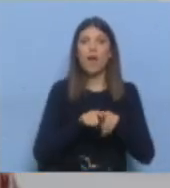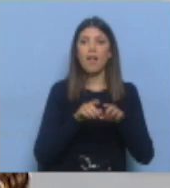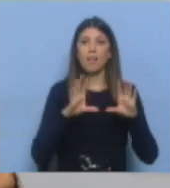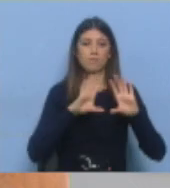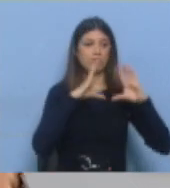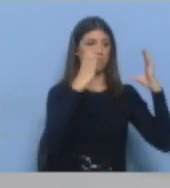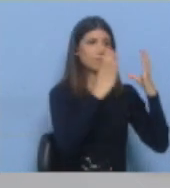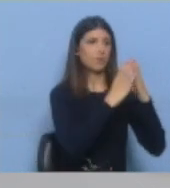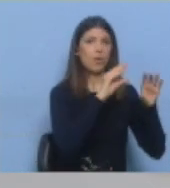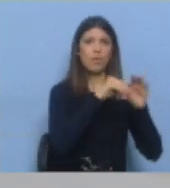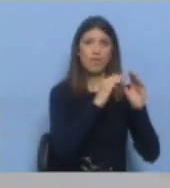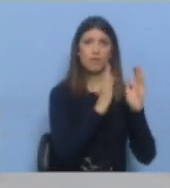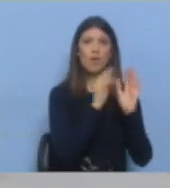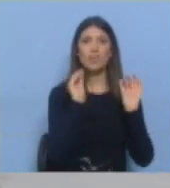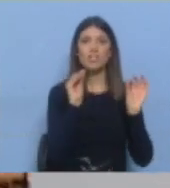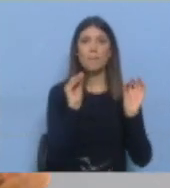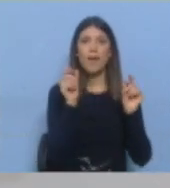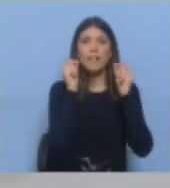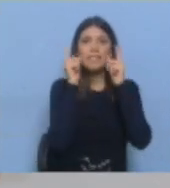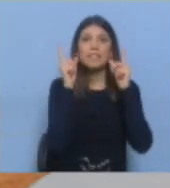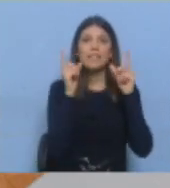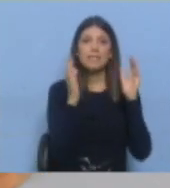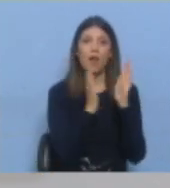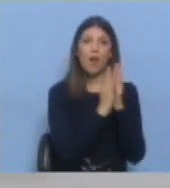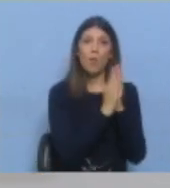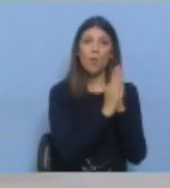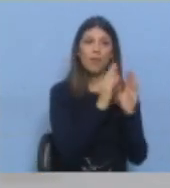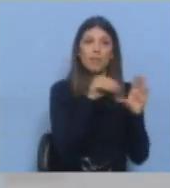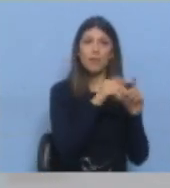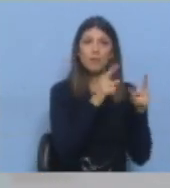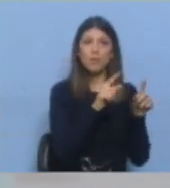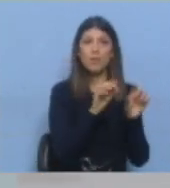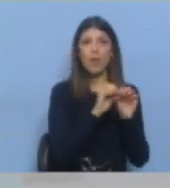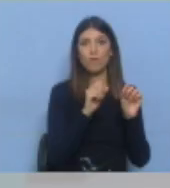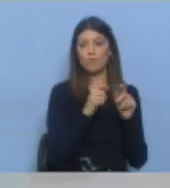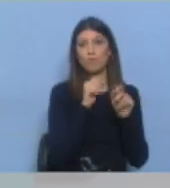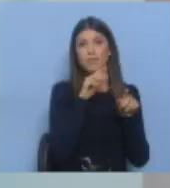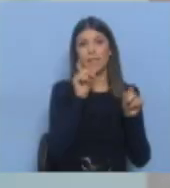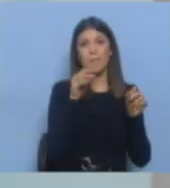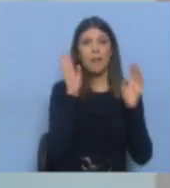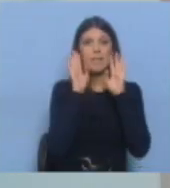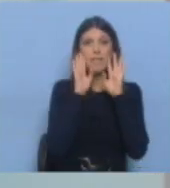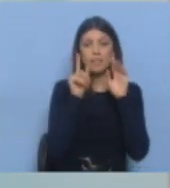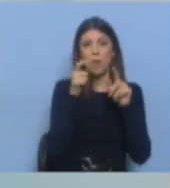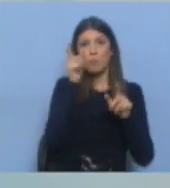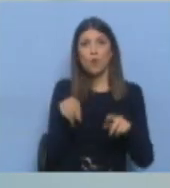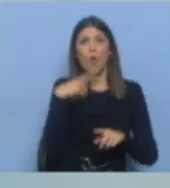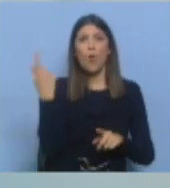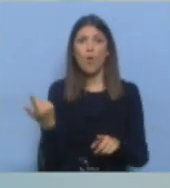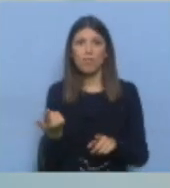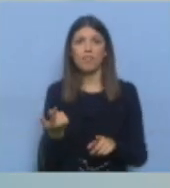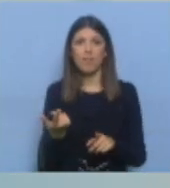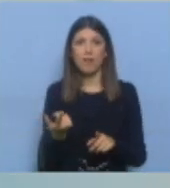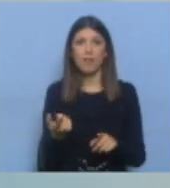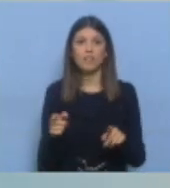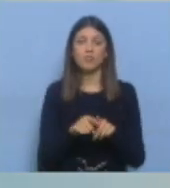Papa Francisco veio ajudar a rebentar essa bolha para começar a olhar à volta. Otávio, esta preocupação do Papa com o outro e